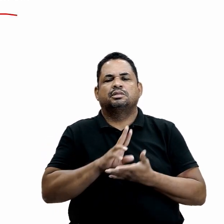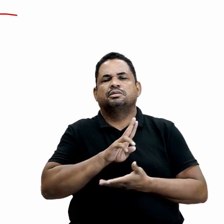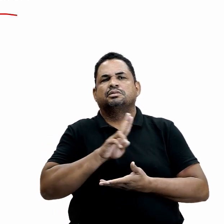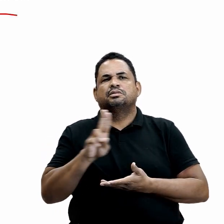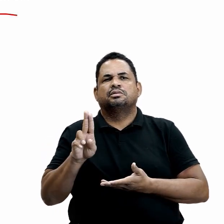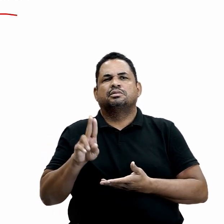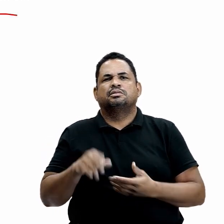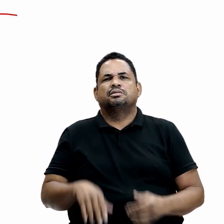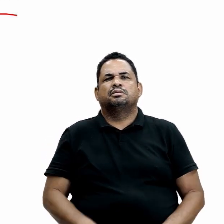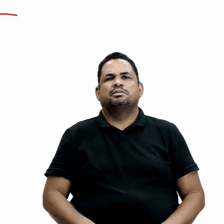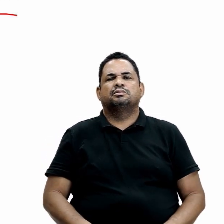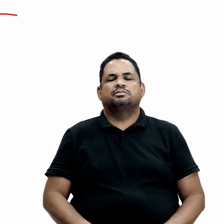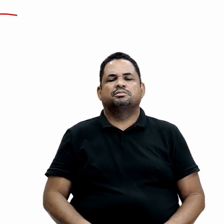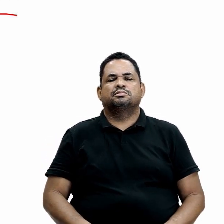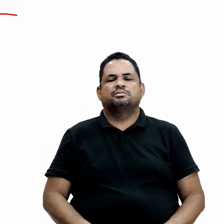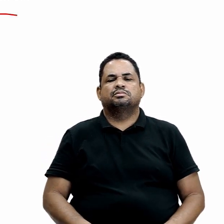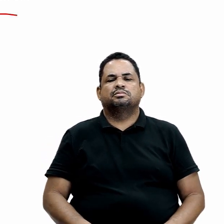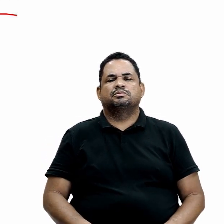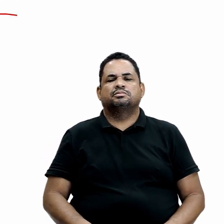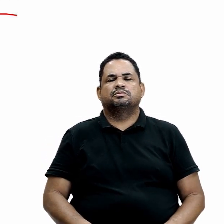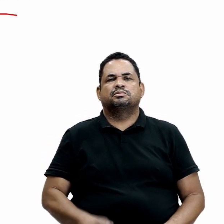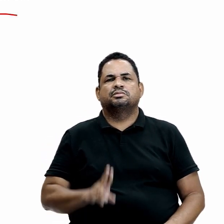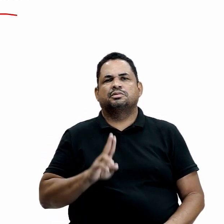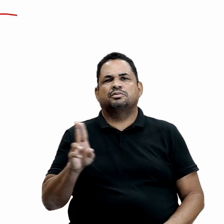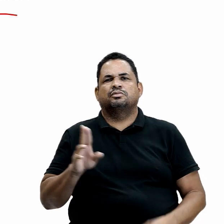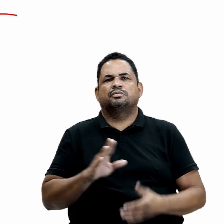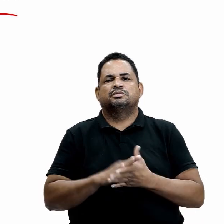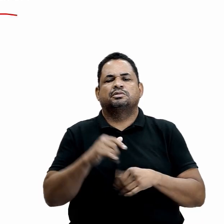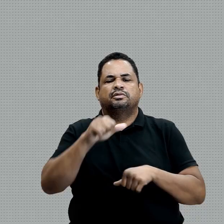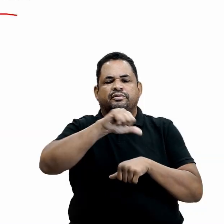que é apelidada de vinagre.